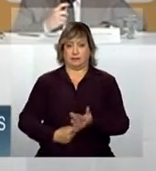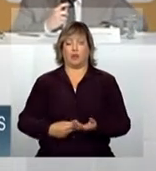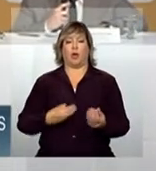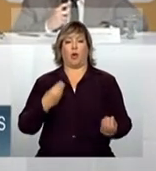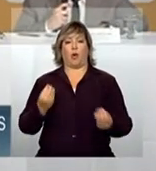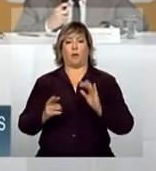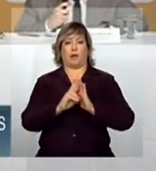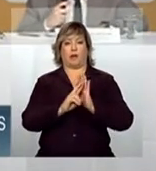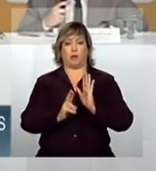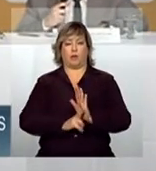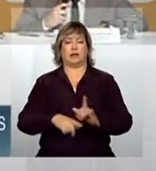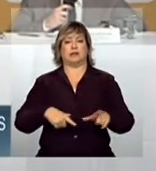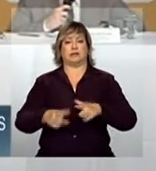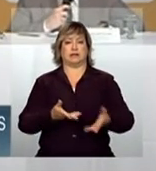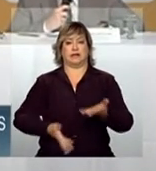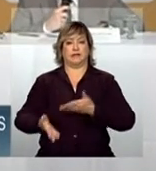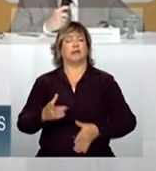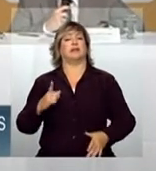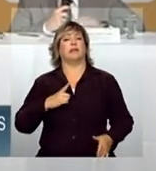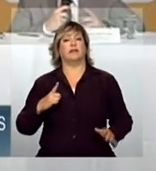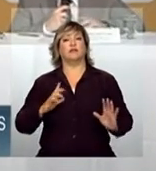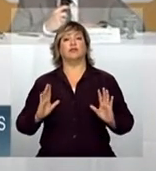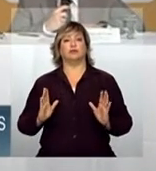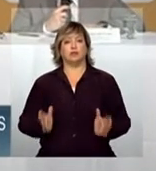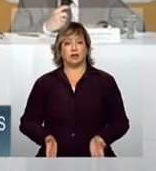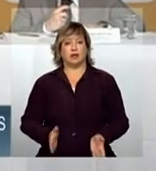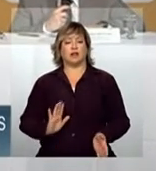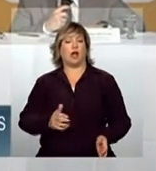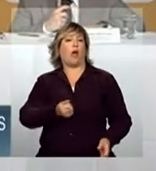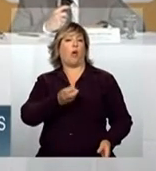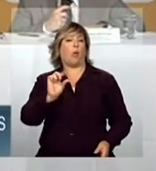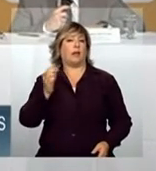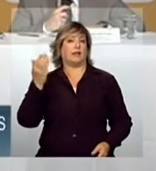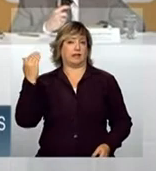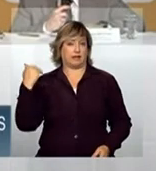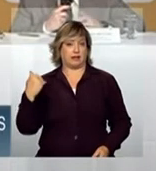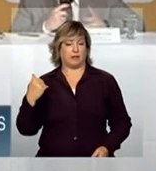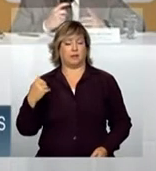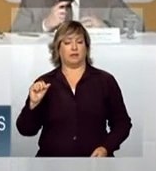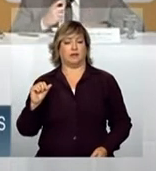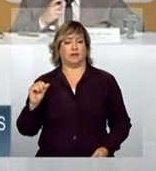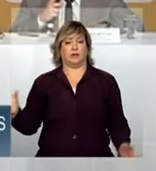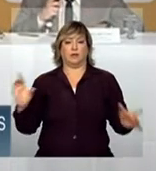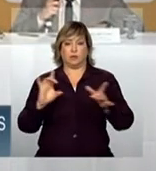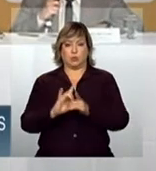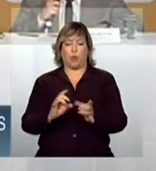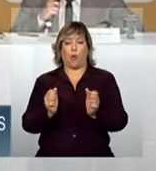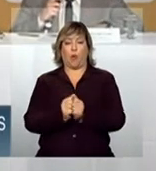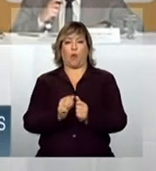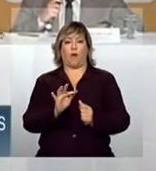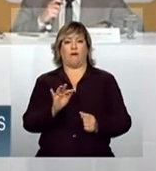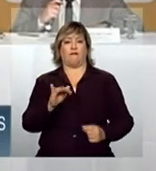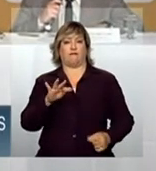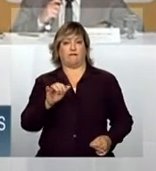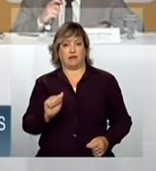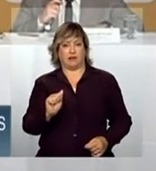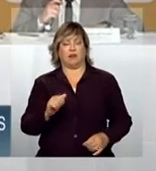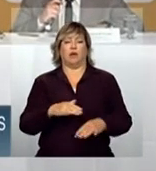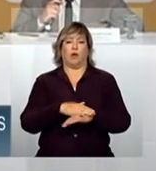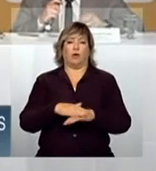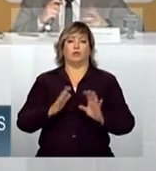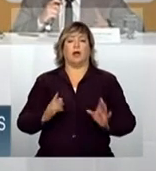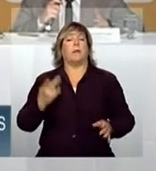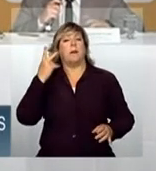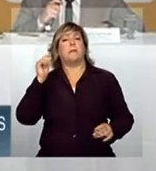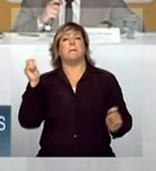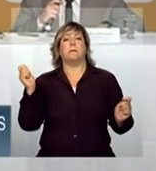serviço, teve já há algum tempo, né, a interação com a FIFA para poder